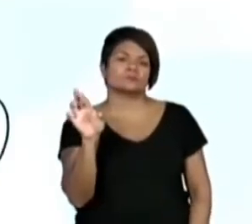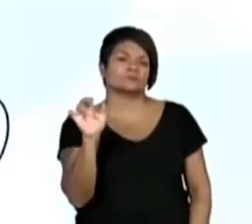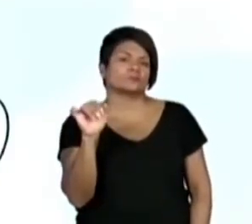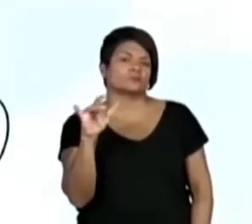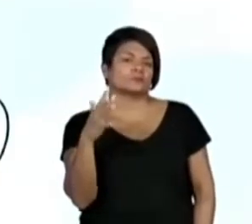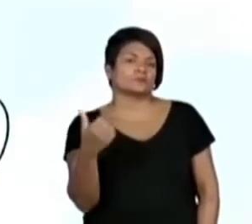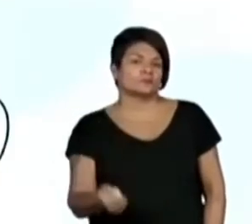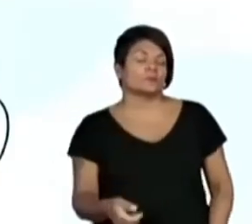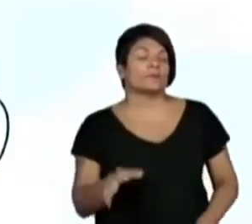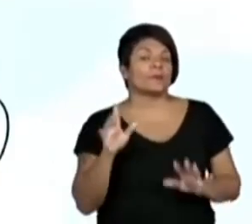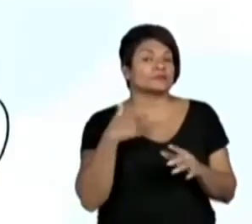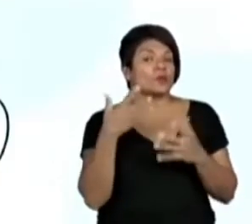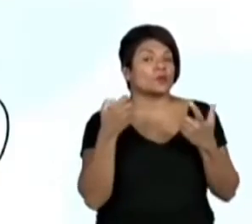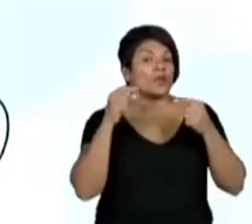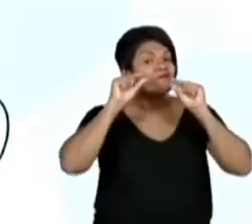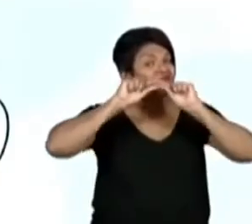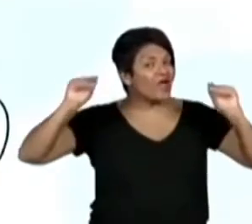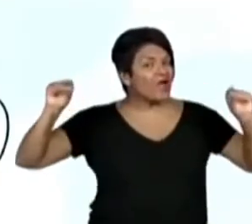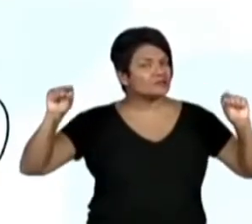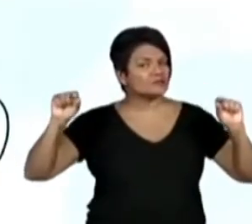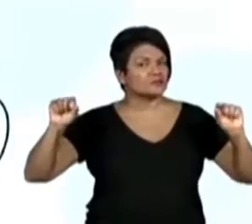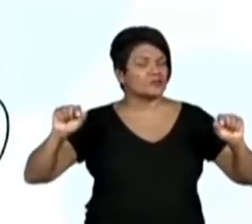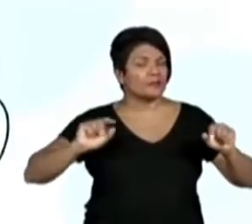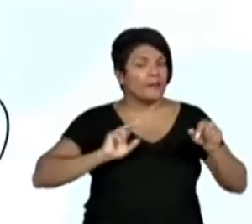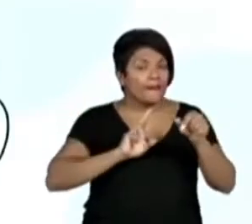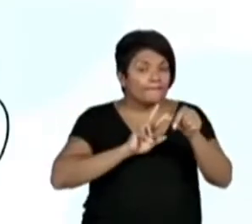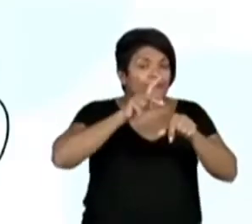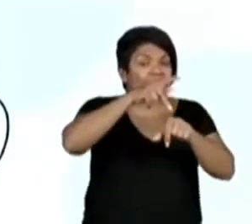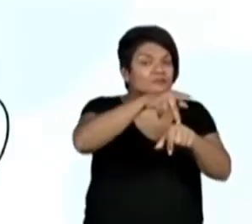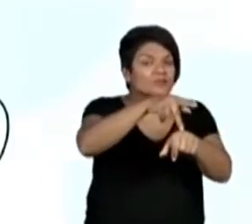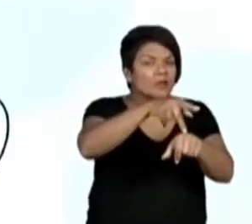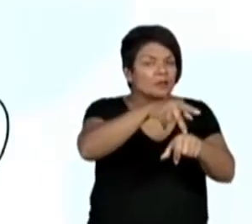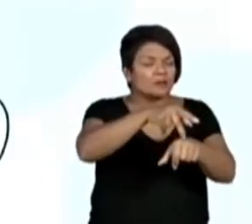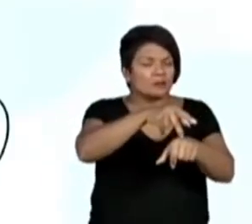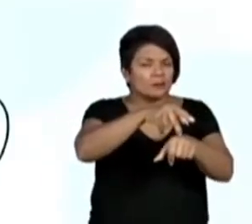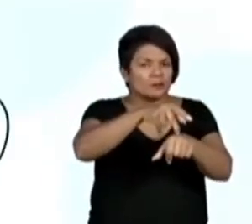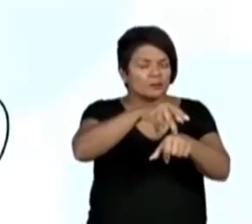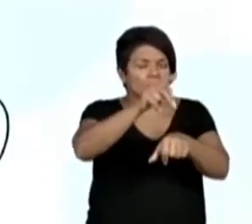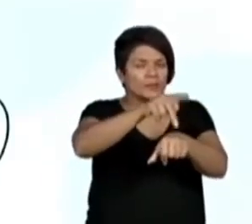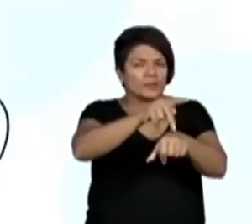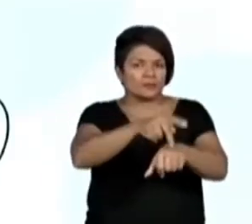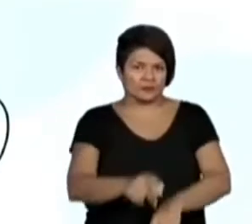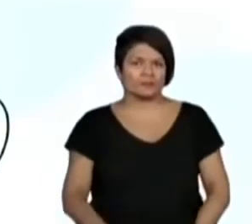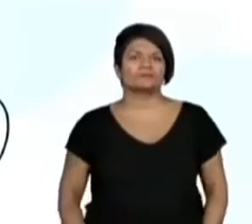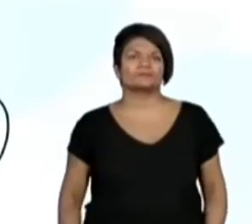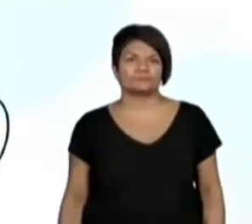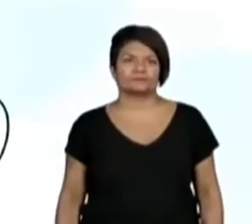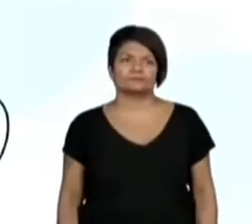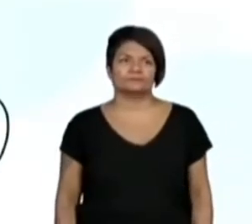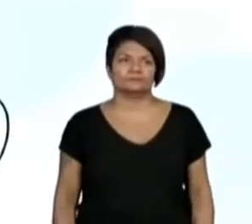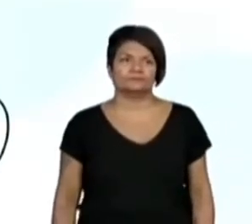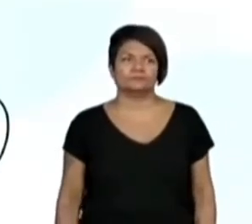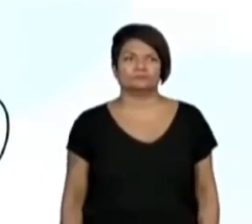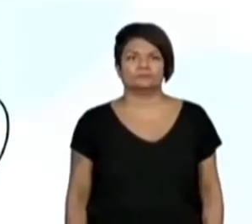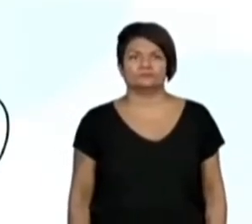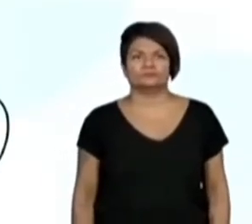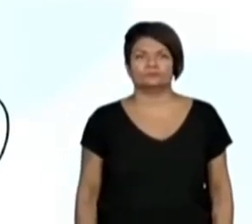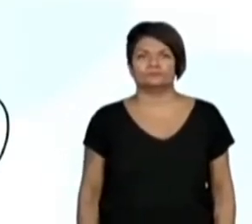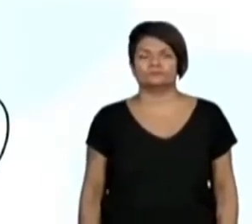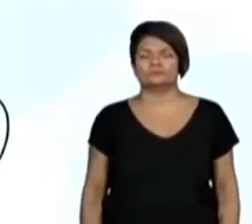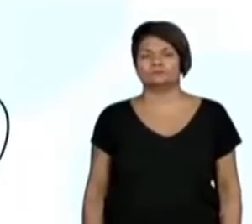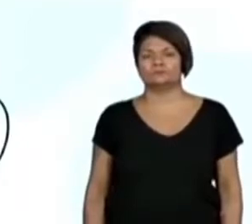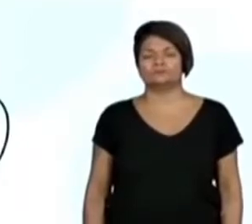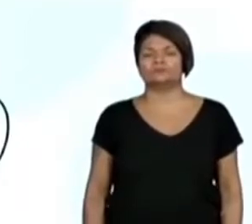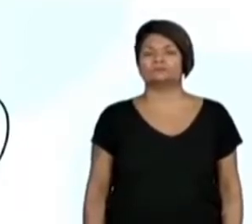verso, pisei na pedrinha. Vamos fazer uma marca na palavra. Ele falou no segundo verso. Isso. Então, o segundo verso estaria aqui, ó. Nesse pontinho amarelo